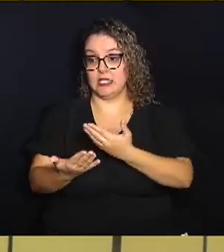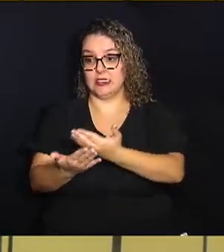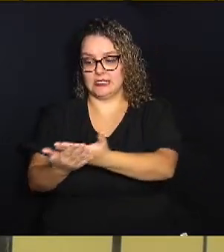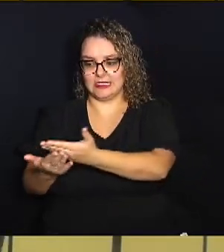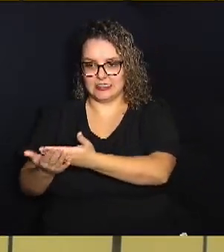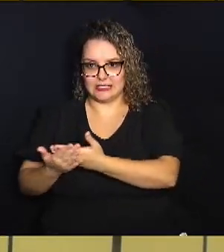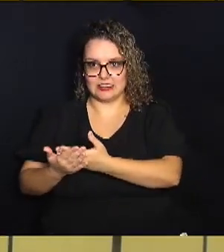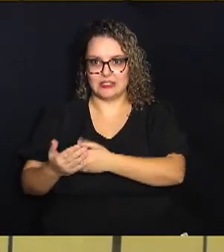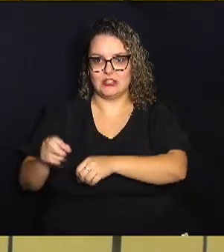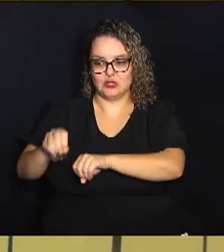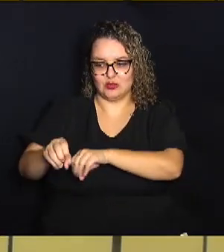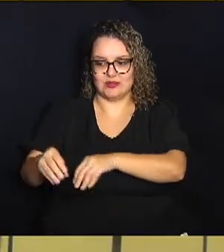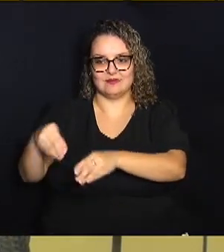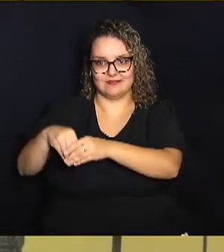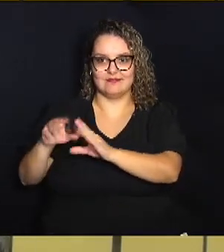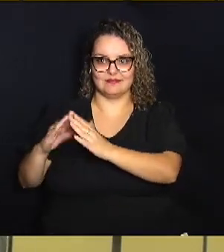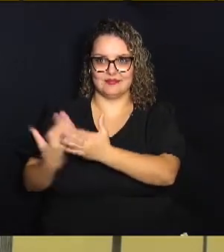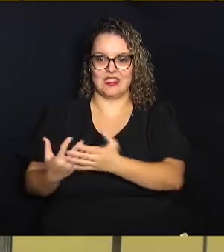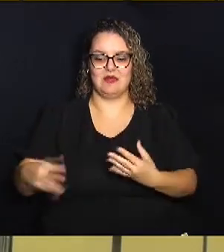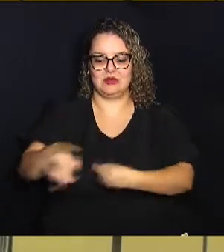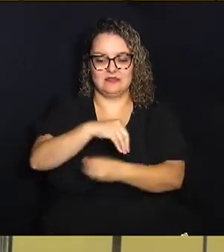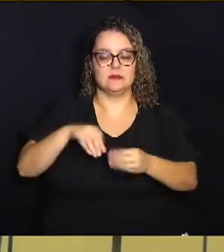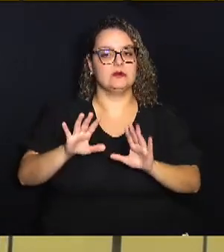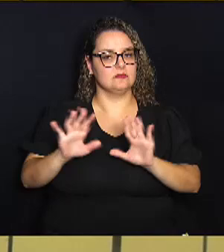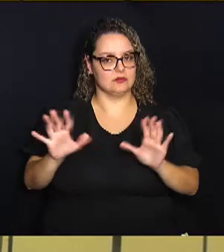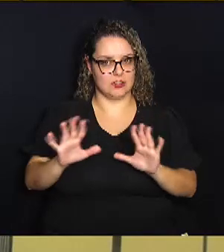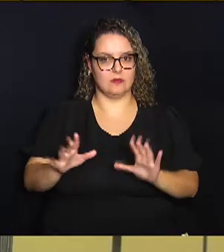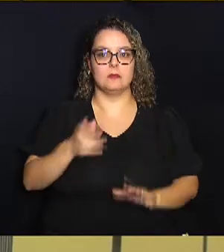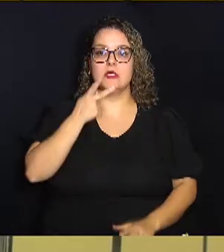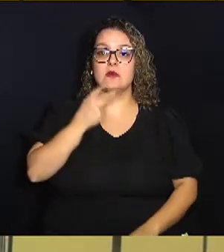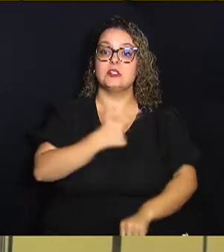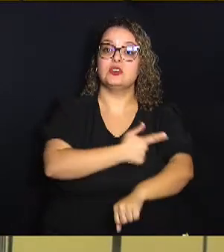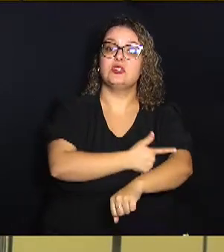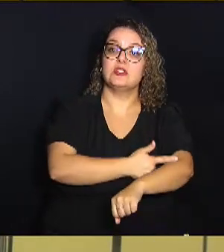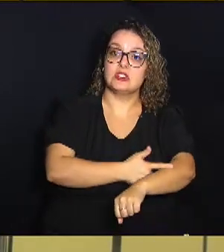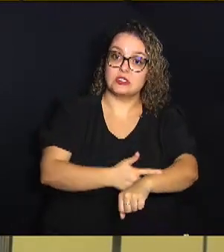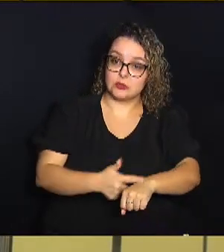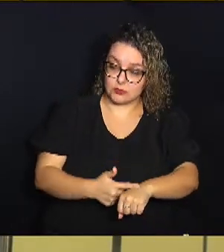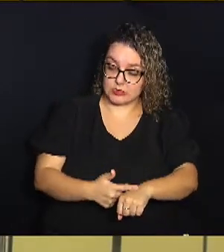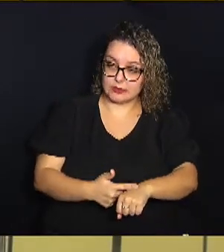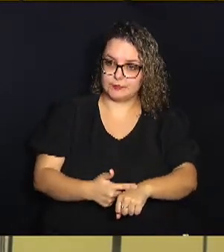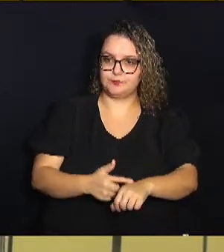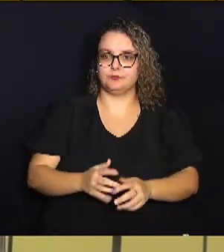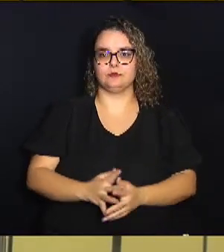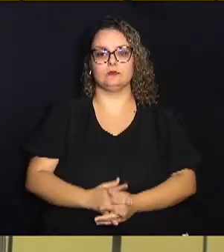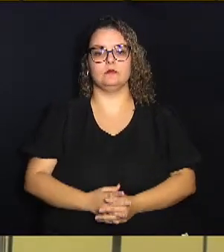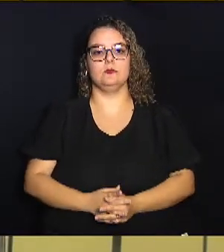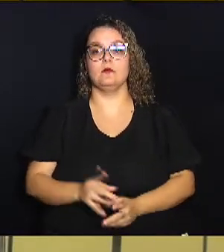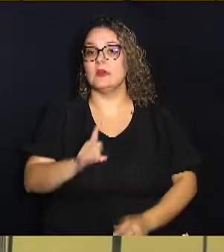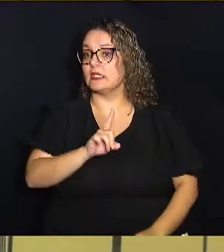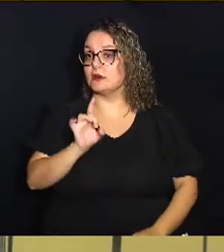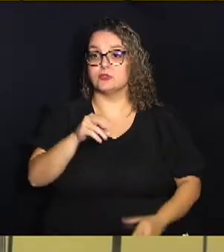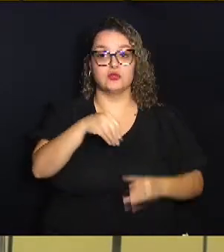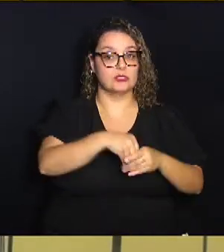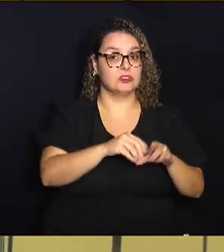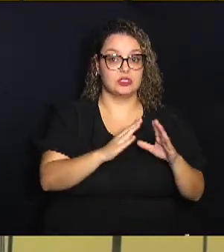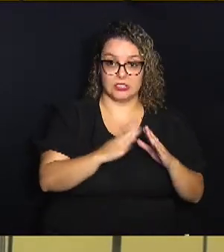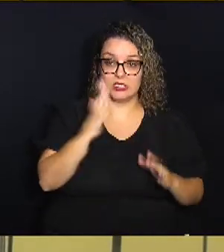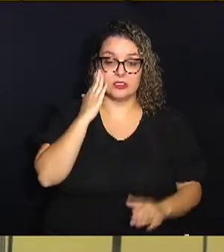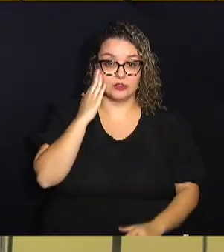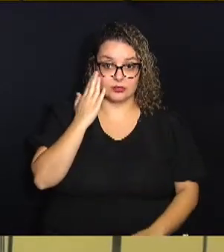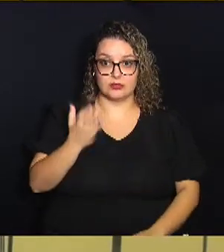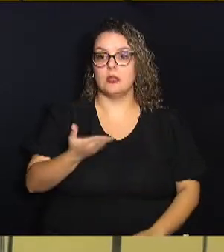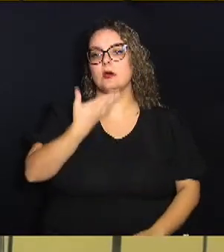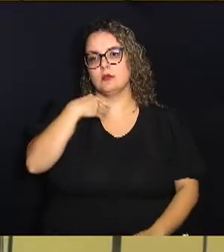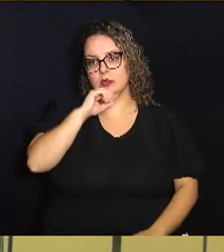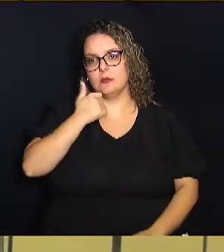Então, apesar de colocarem sempre no mesmo bolo, mas falando de educação, a gente precisa não só em casa entender isso, e aí fale para